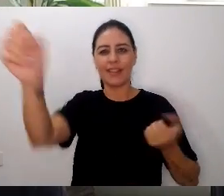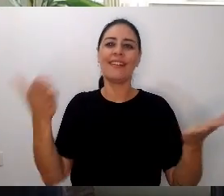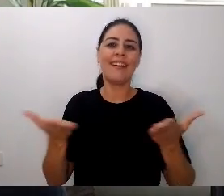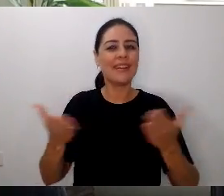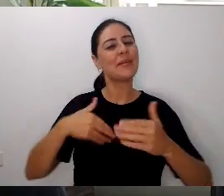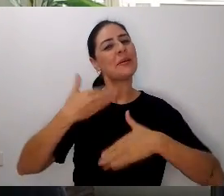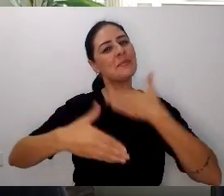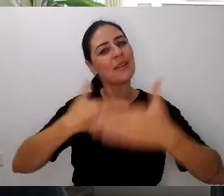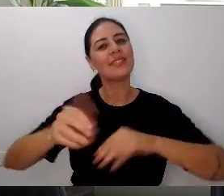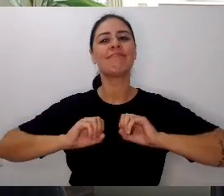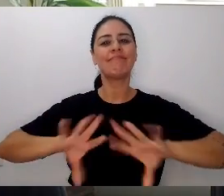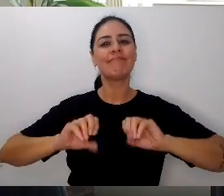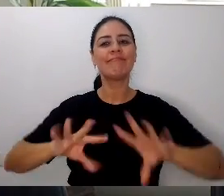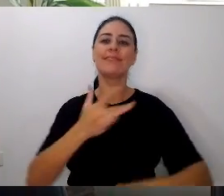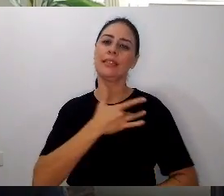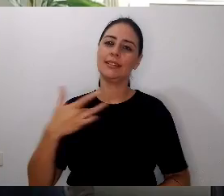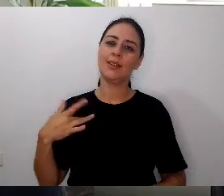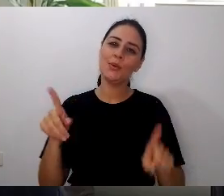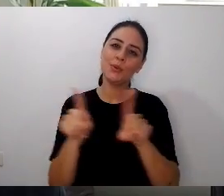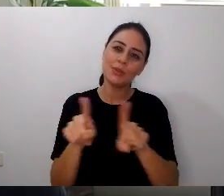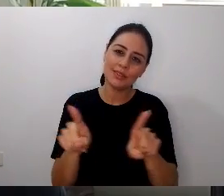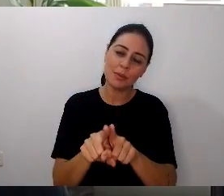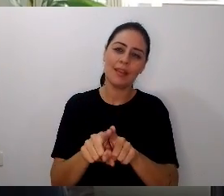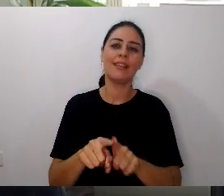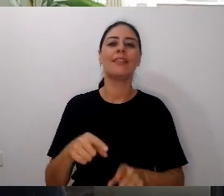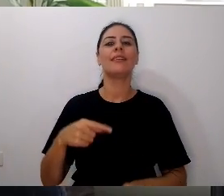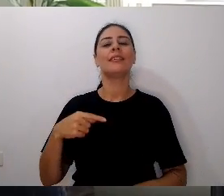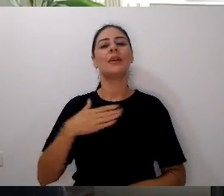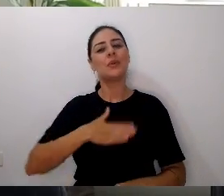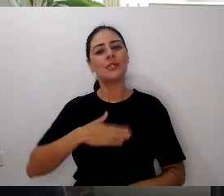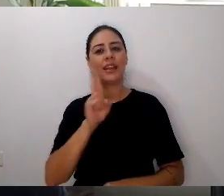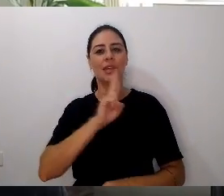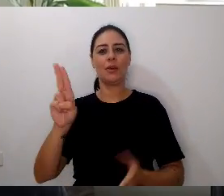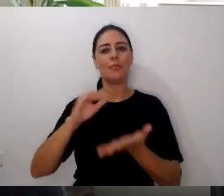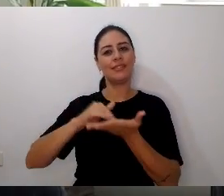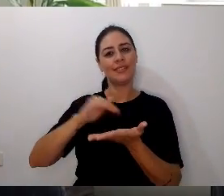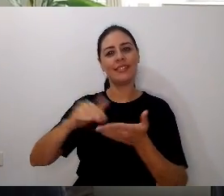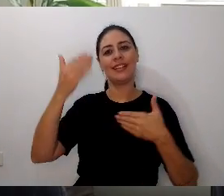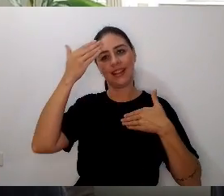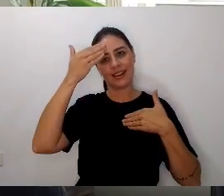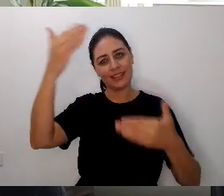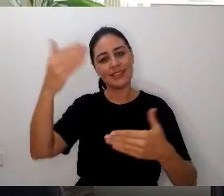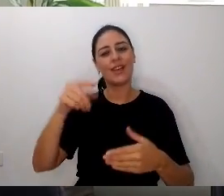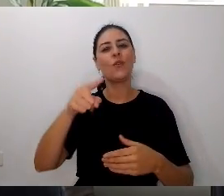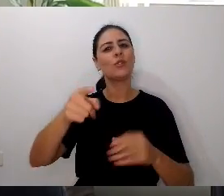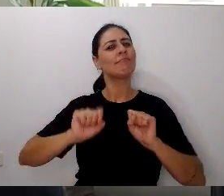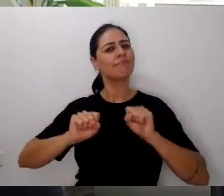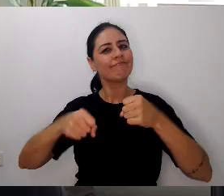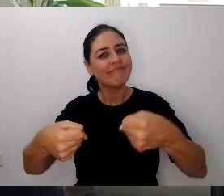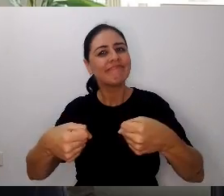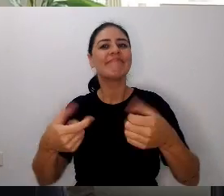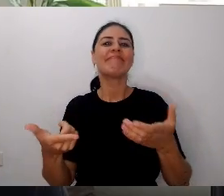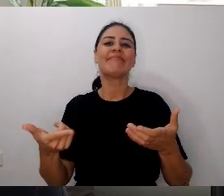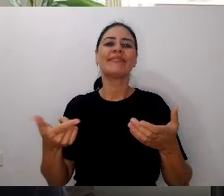com a educação e com a saúde também, né? Então eu queria, em nome da secretaria, agradecer a tua dedicação, o teu